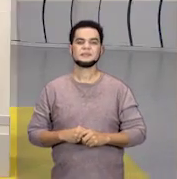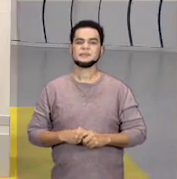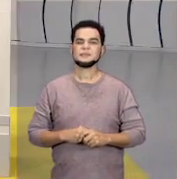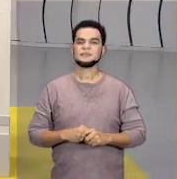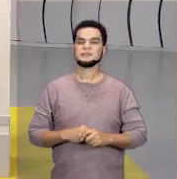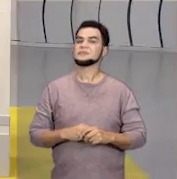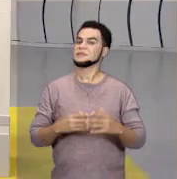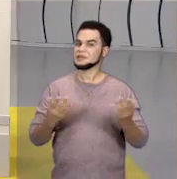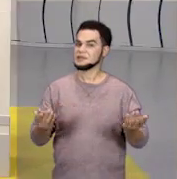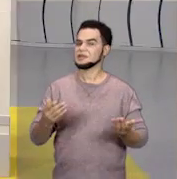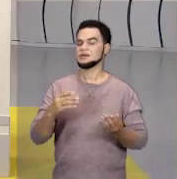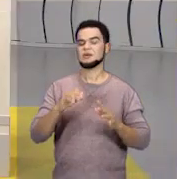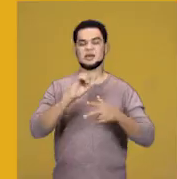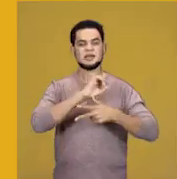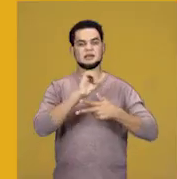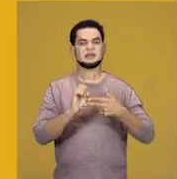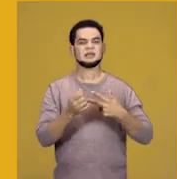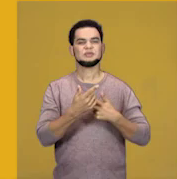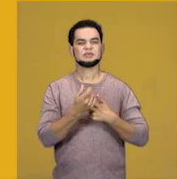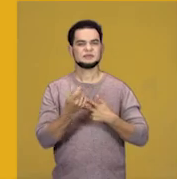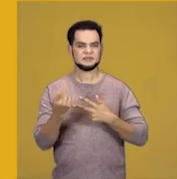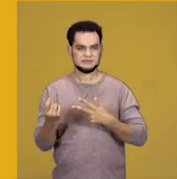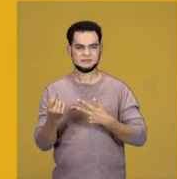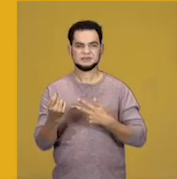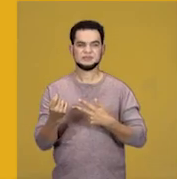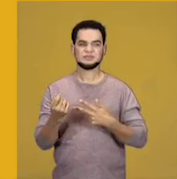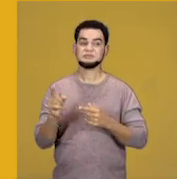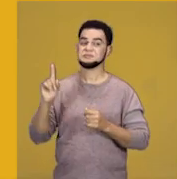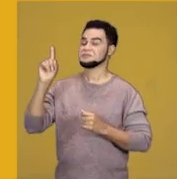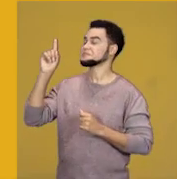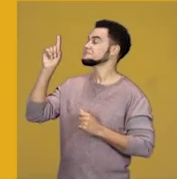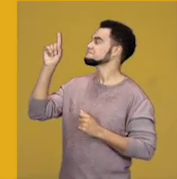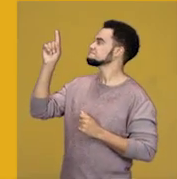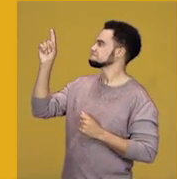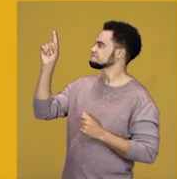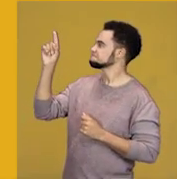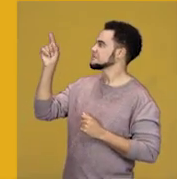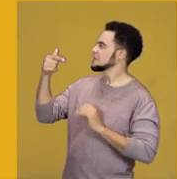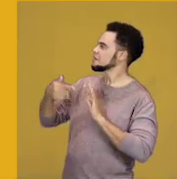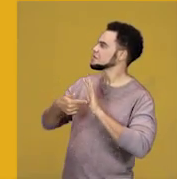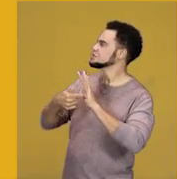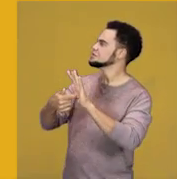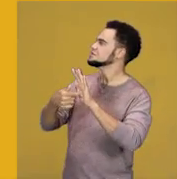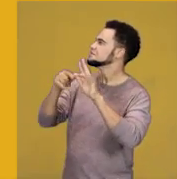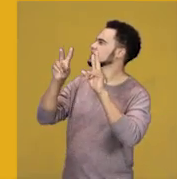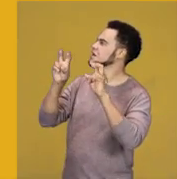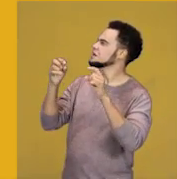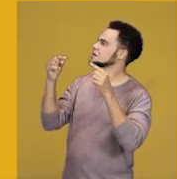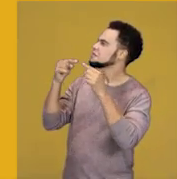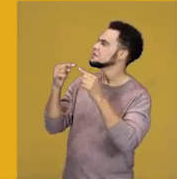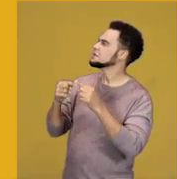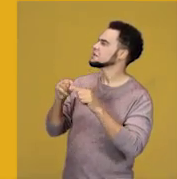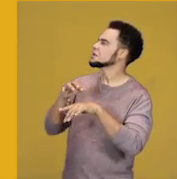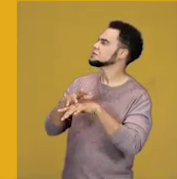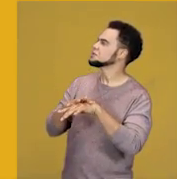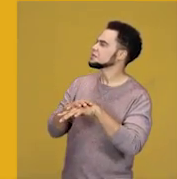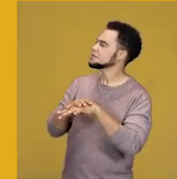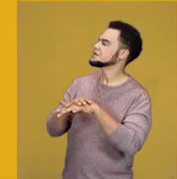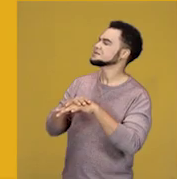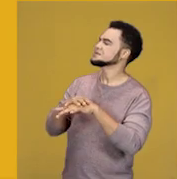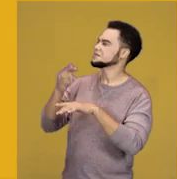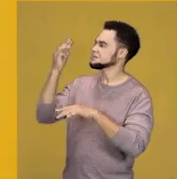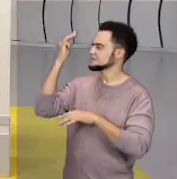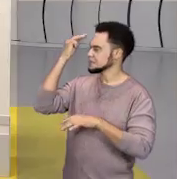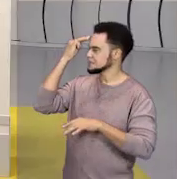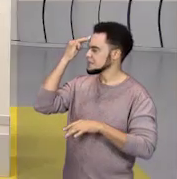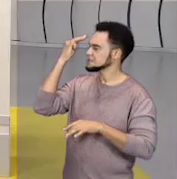Enem 2020, o tema era o estigma associado às doenças mentais na sociedade